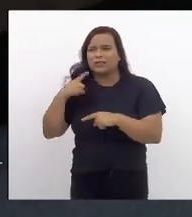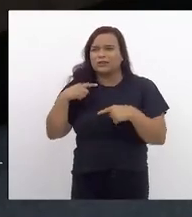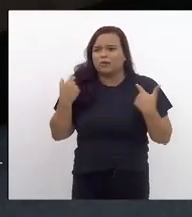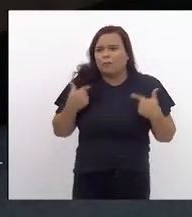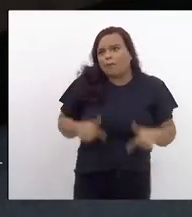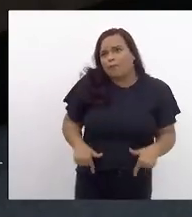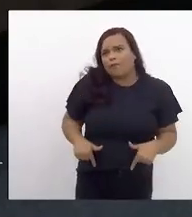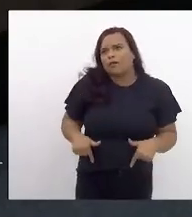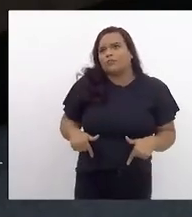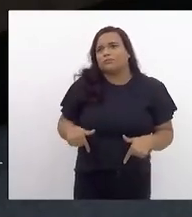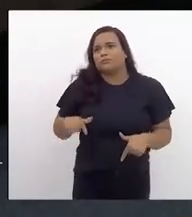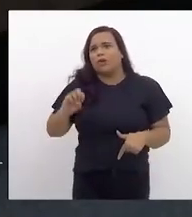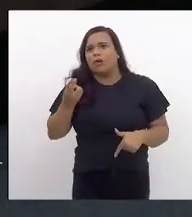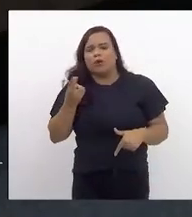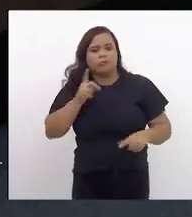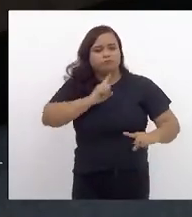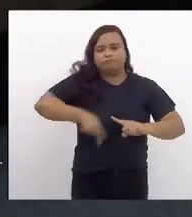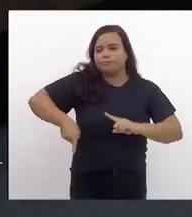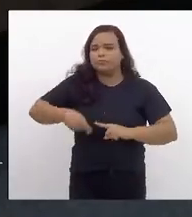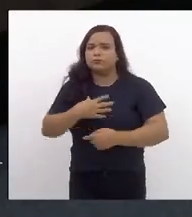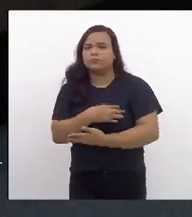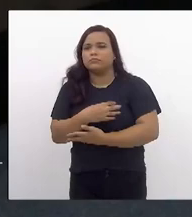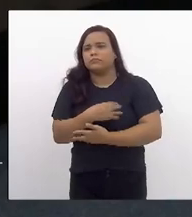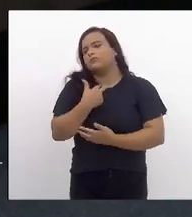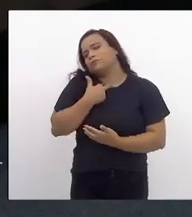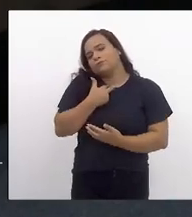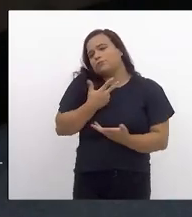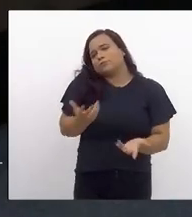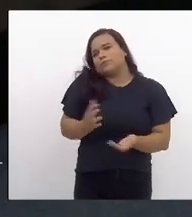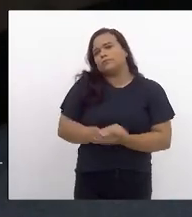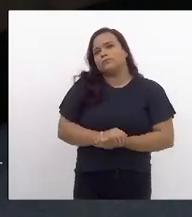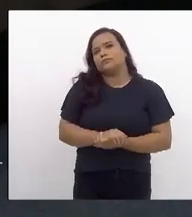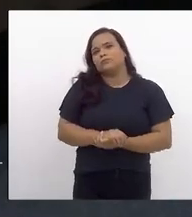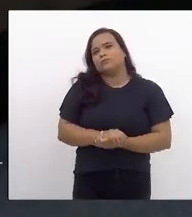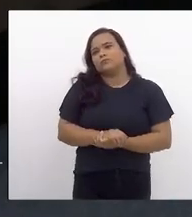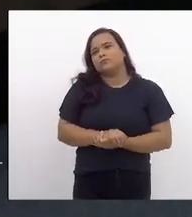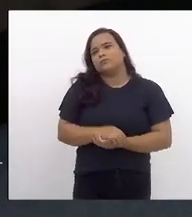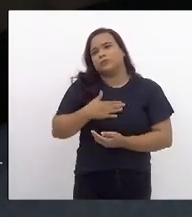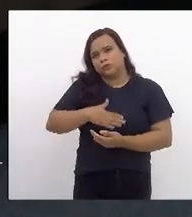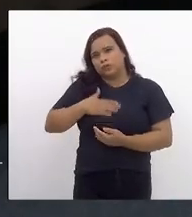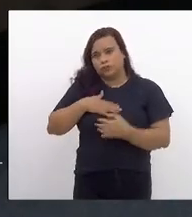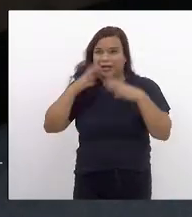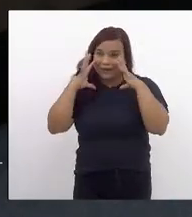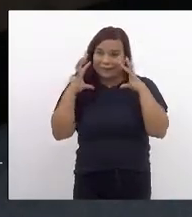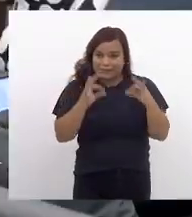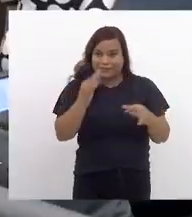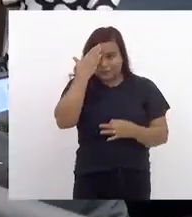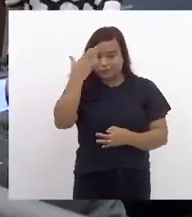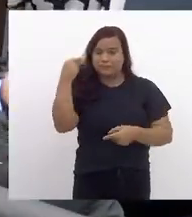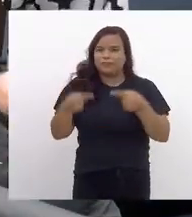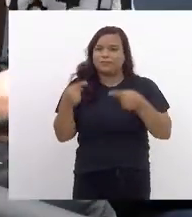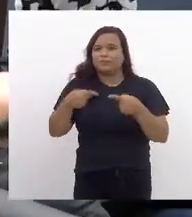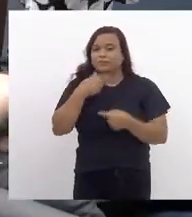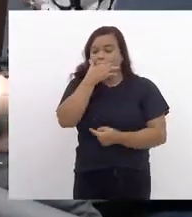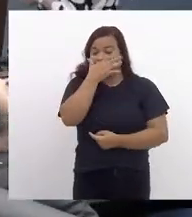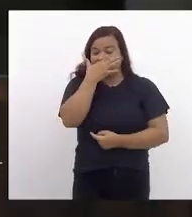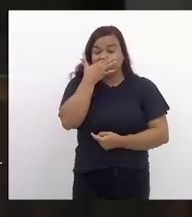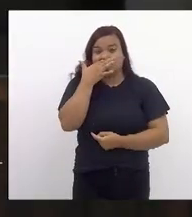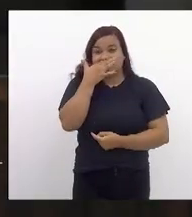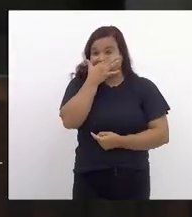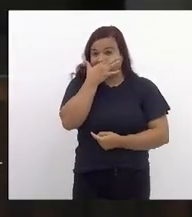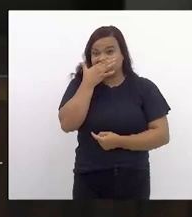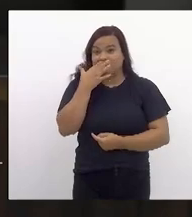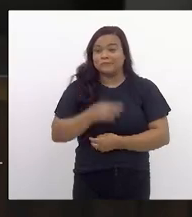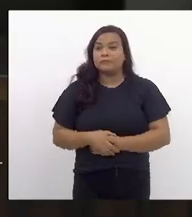possibilidade dessa amamentação. Então, gostaria de chamar a atenção do autor nesses termos e agradeço aí pelo debate. Eu vou